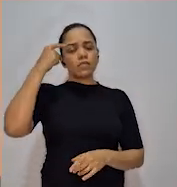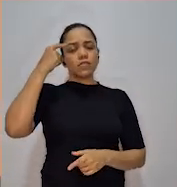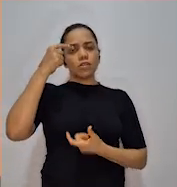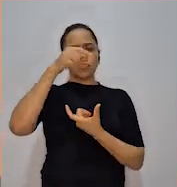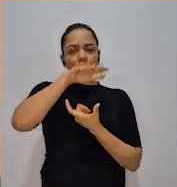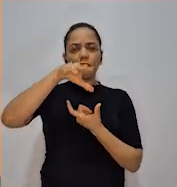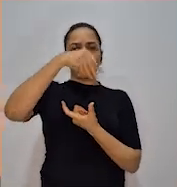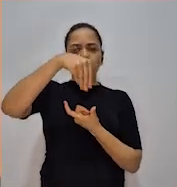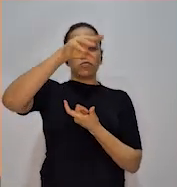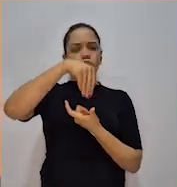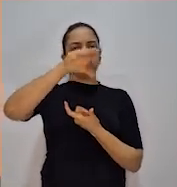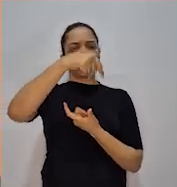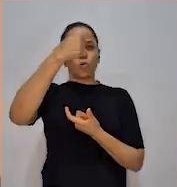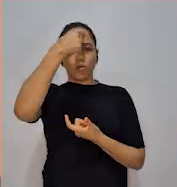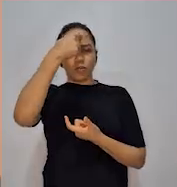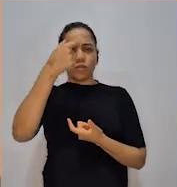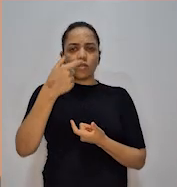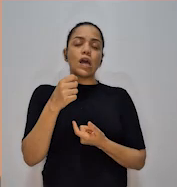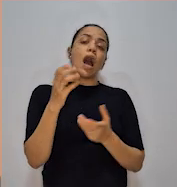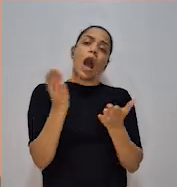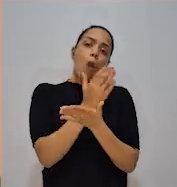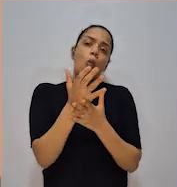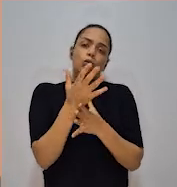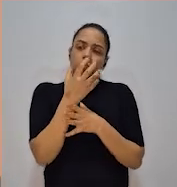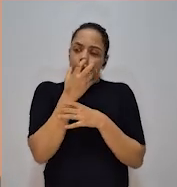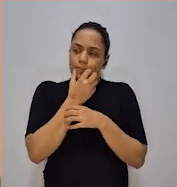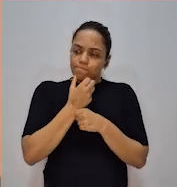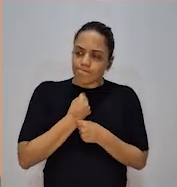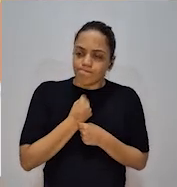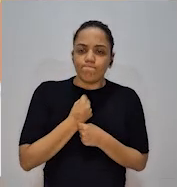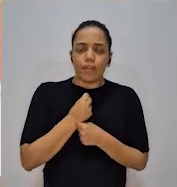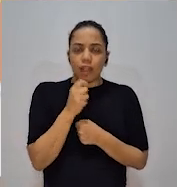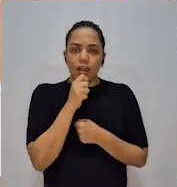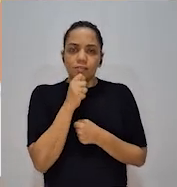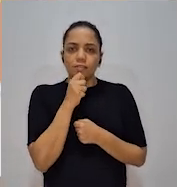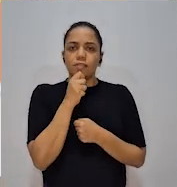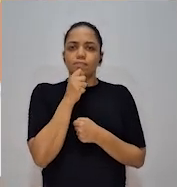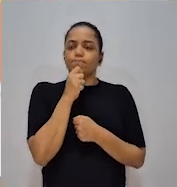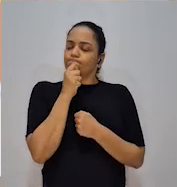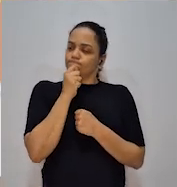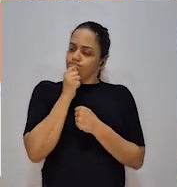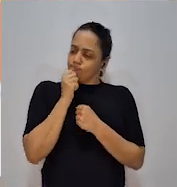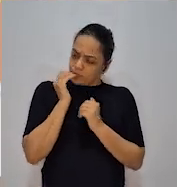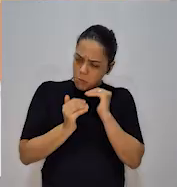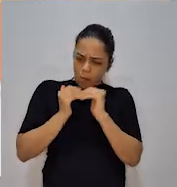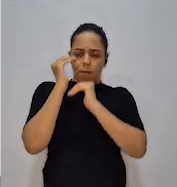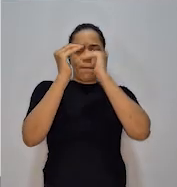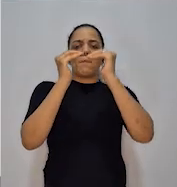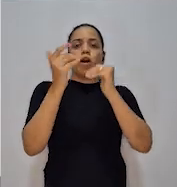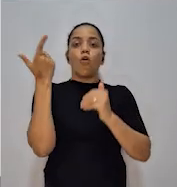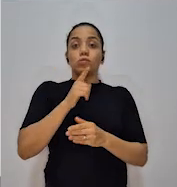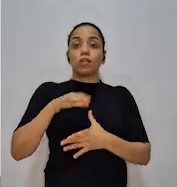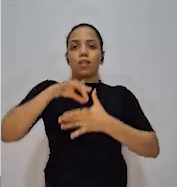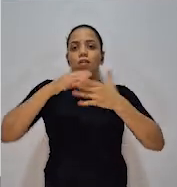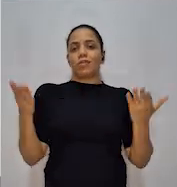ou foram de alguma maneira abafadas, né? Vamos dizer, sobre esse lugar, para que conseguissem conquistar espaços de liderança,